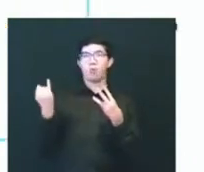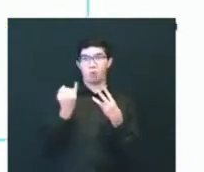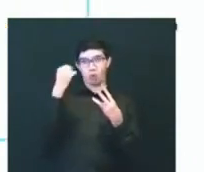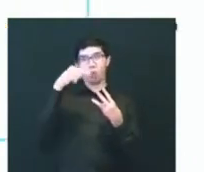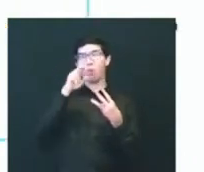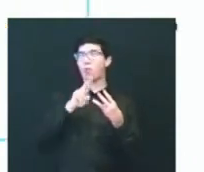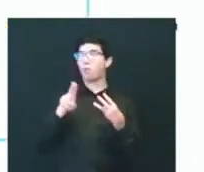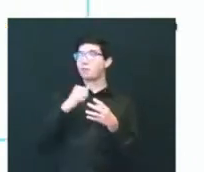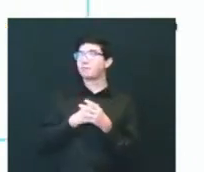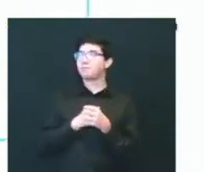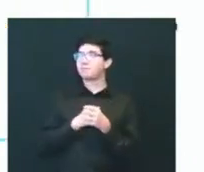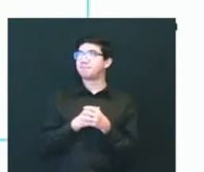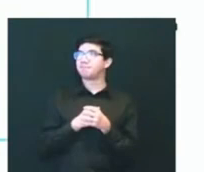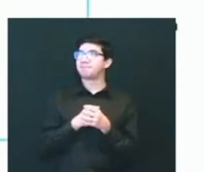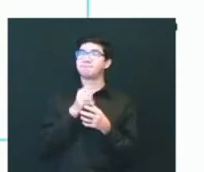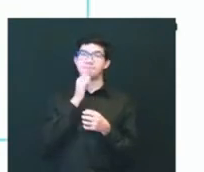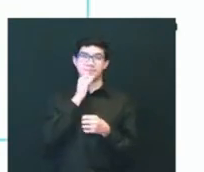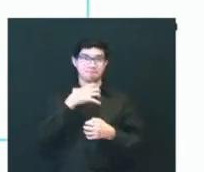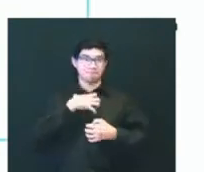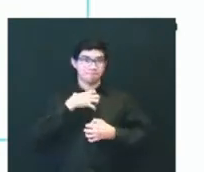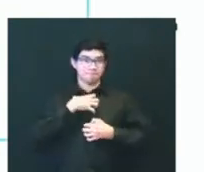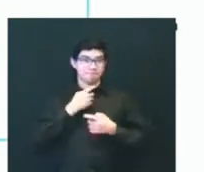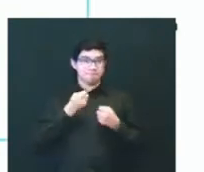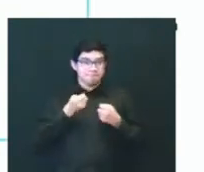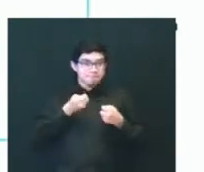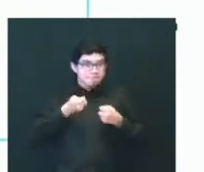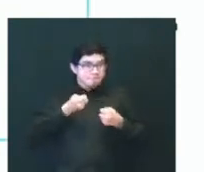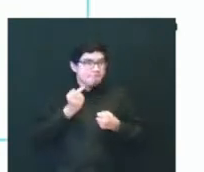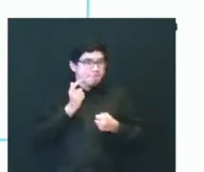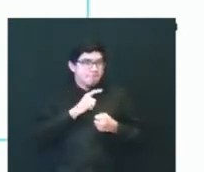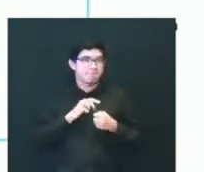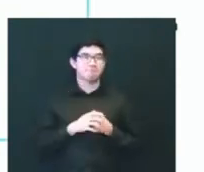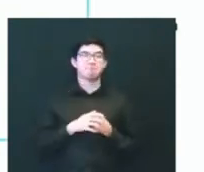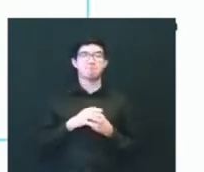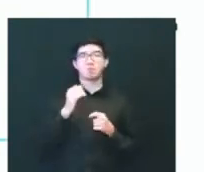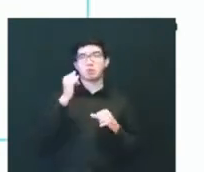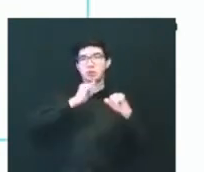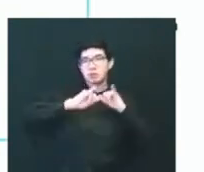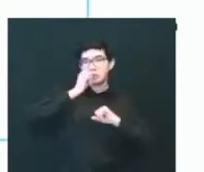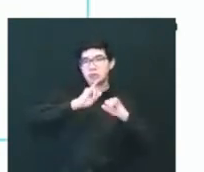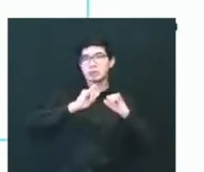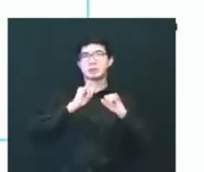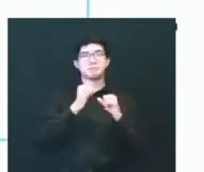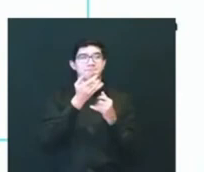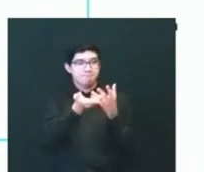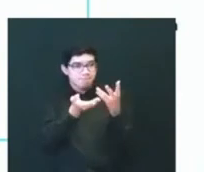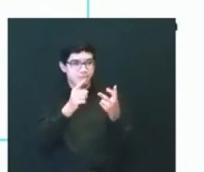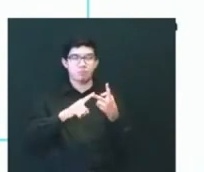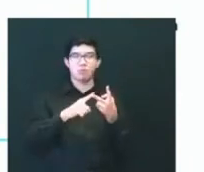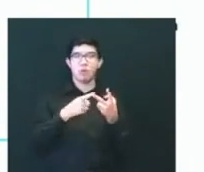colocadas. Uma é o controle dos sintomas. Vários tratamentos, quimioterapia, radioterapia, cirurgia,